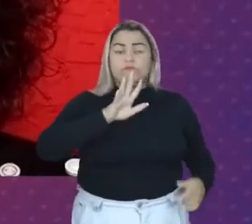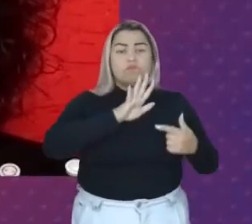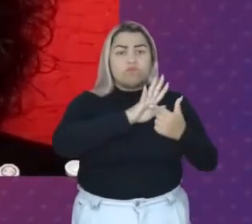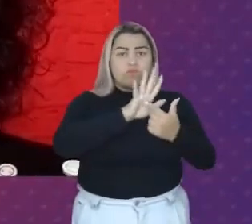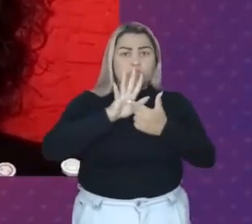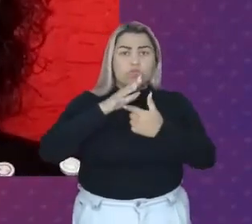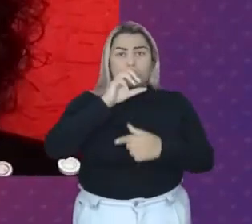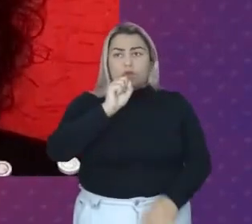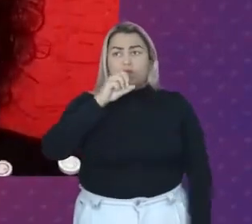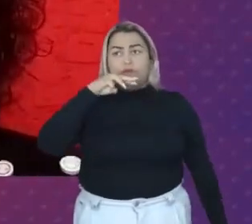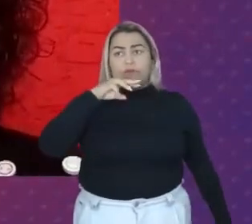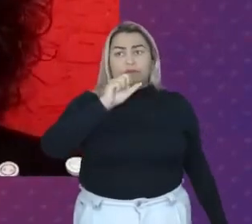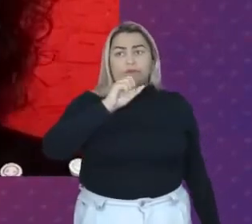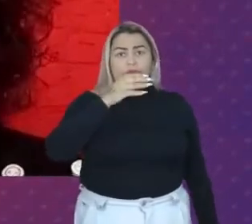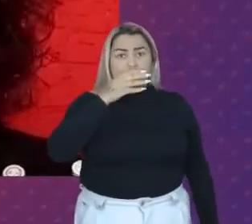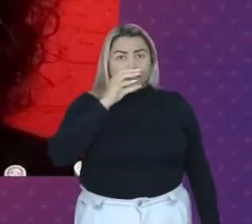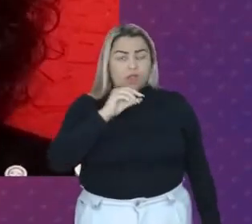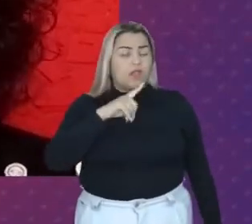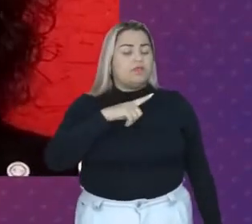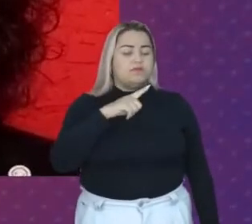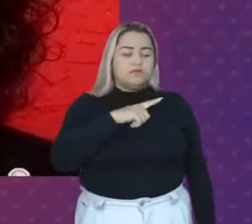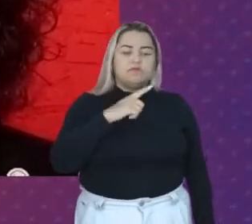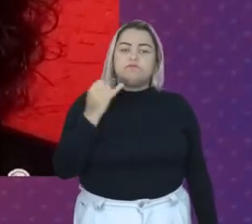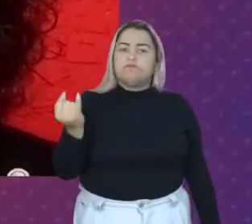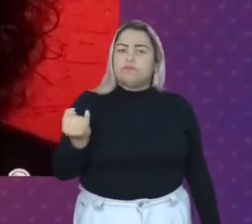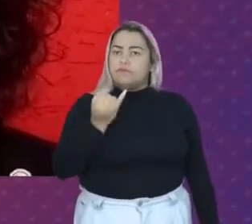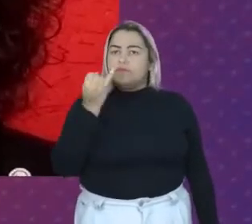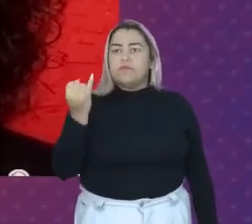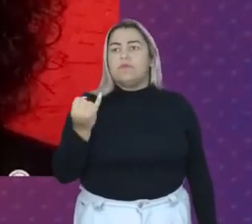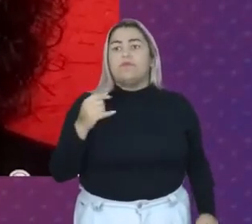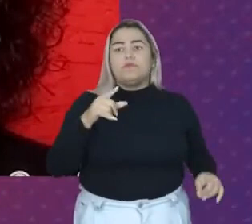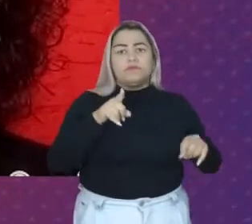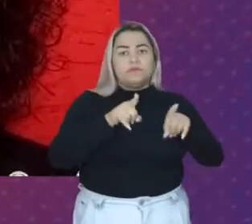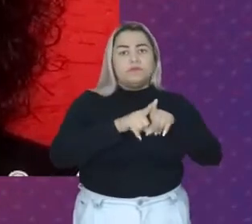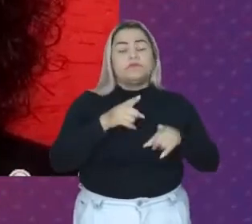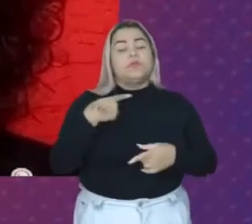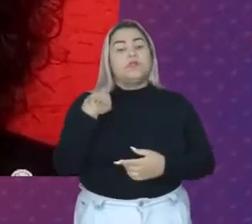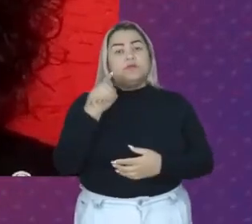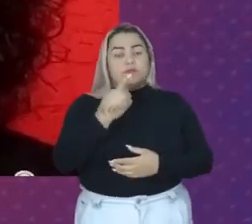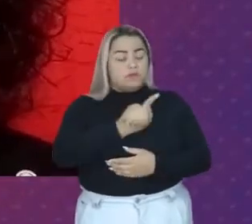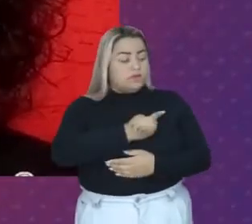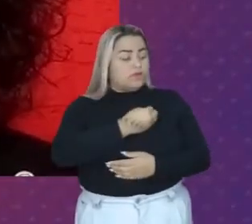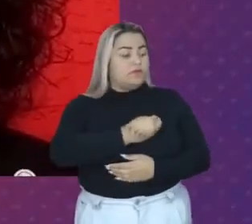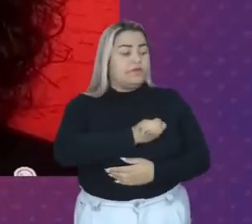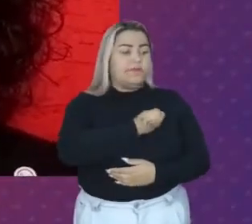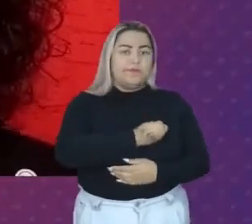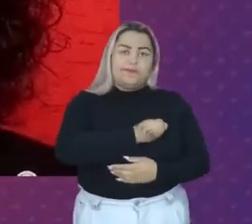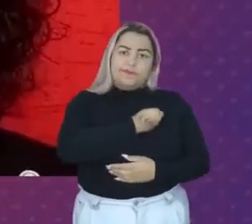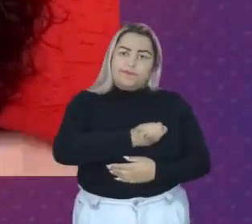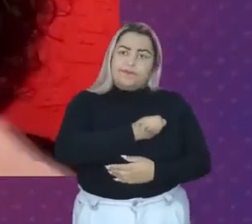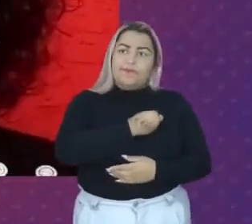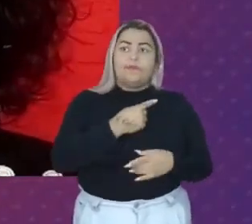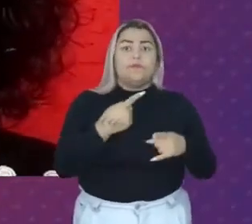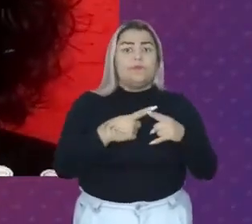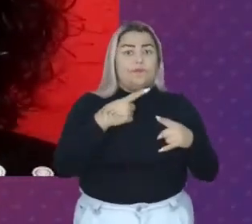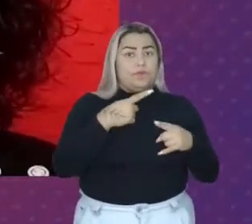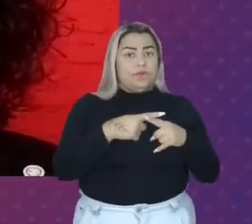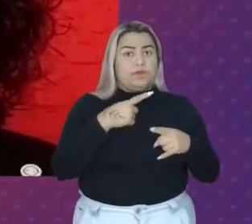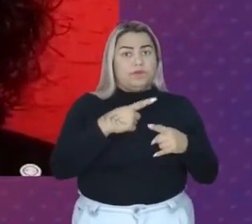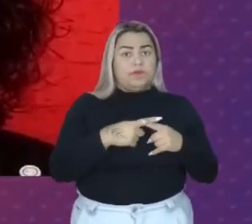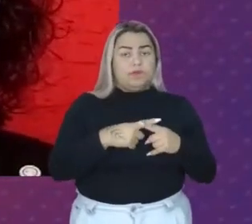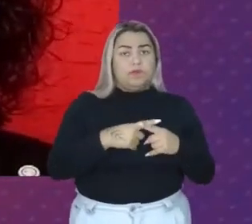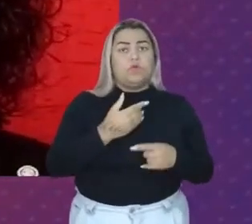8 de março, ela tem uma importância fundamental nas nossas vidas, fundamental, porque